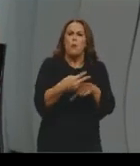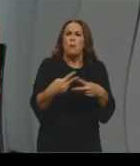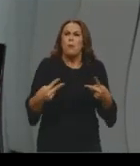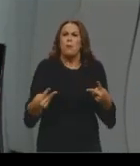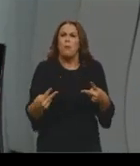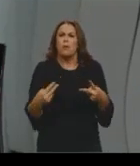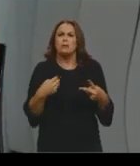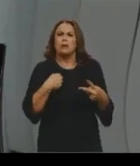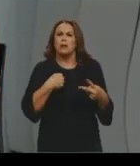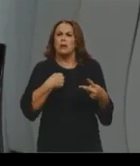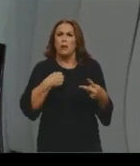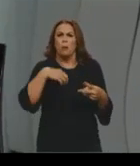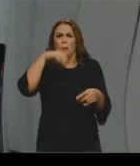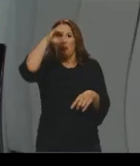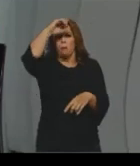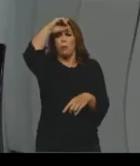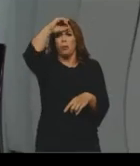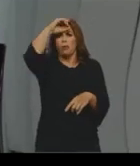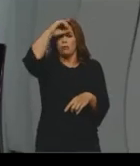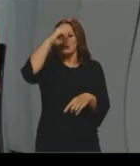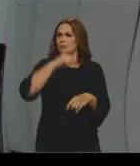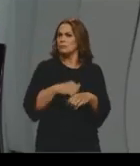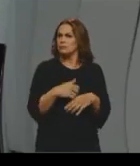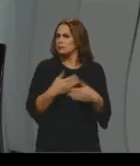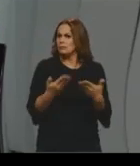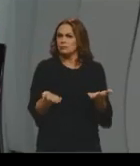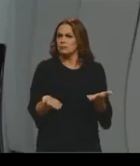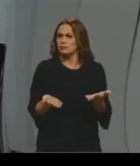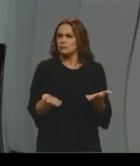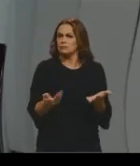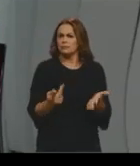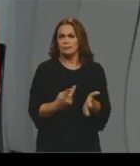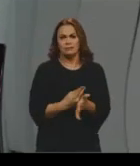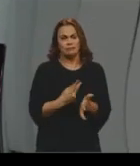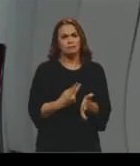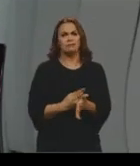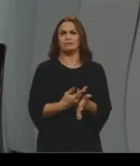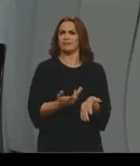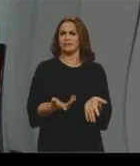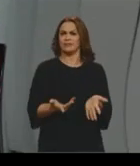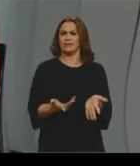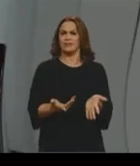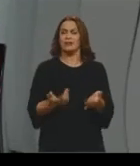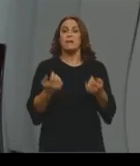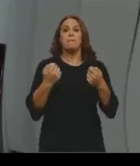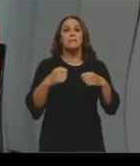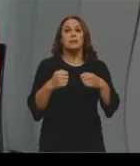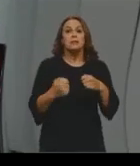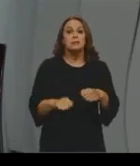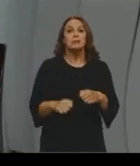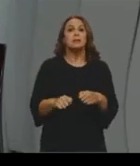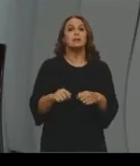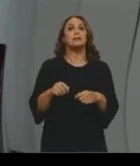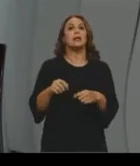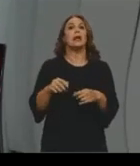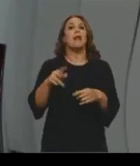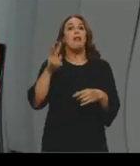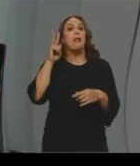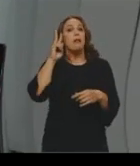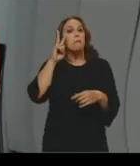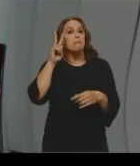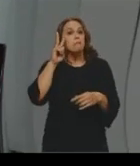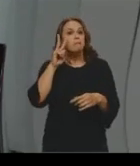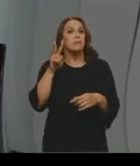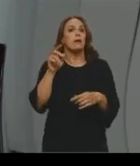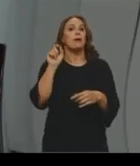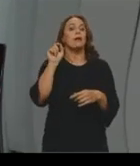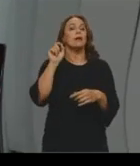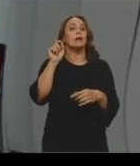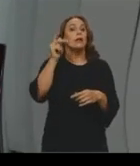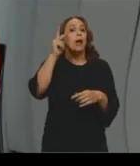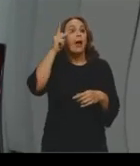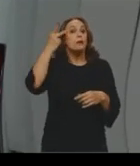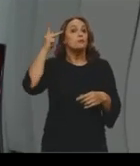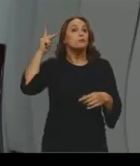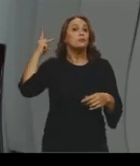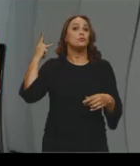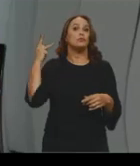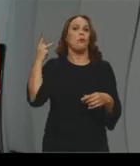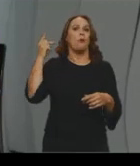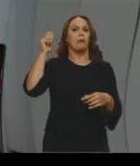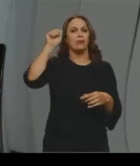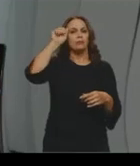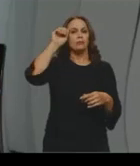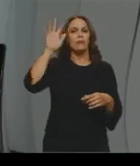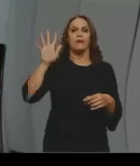importante em se tratando de currículo, né, que é muito importante a gente trabalhar a história da África e a história do afrodescendente, né, mas